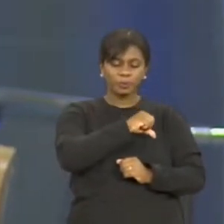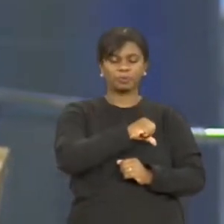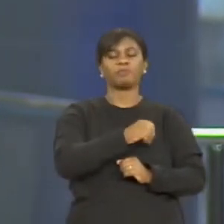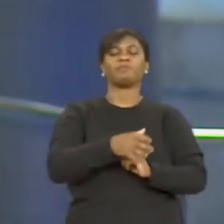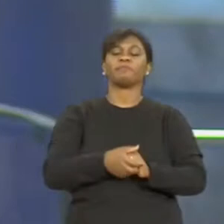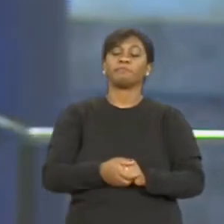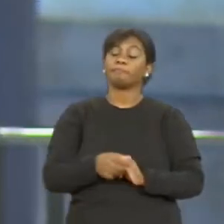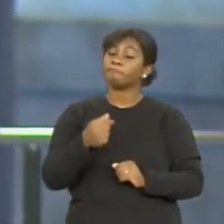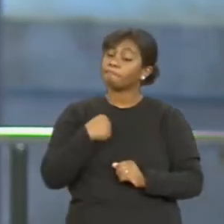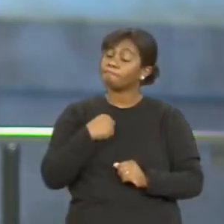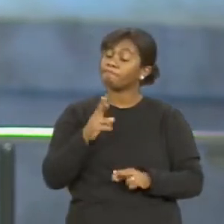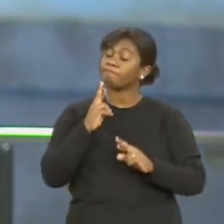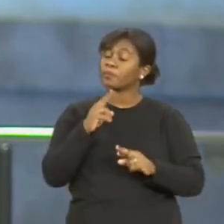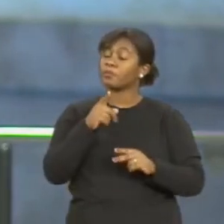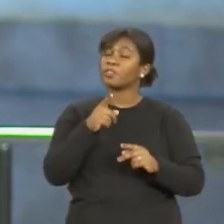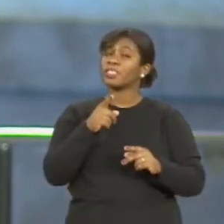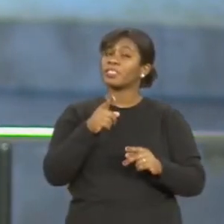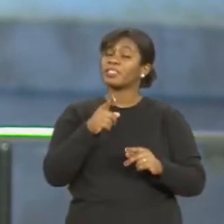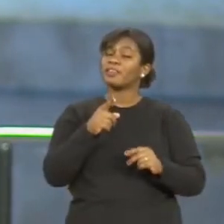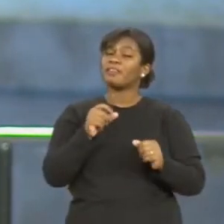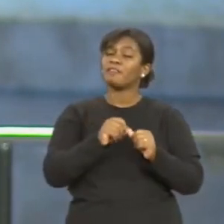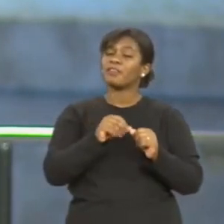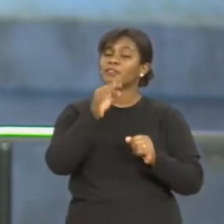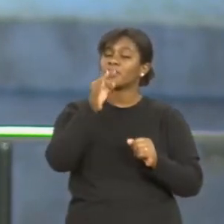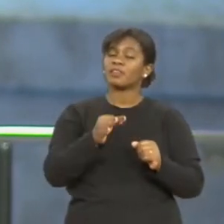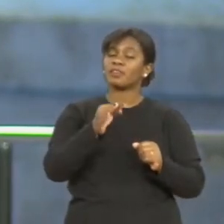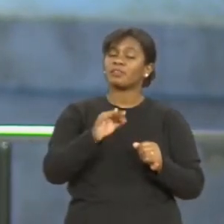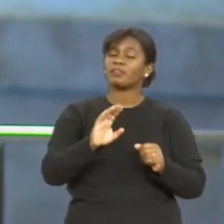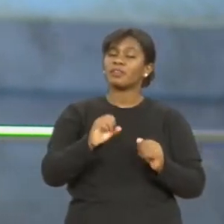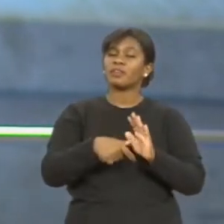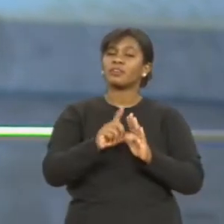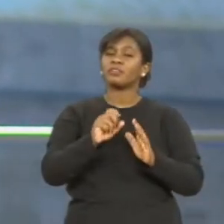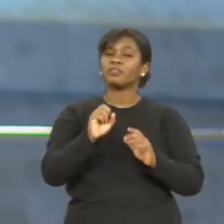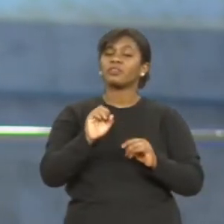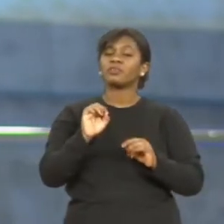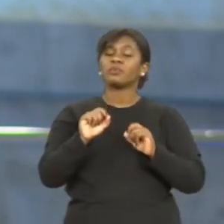Espero que você se conserte antes que Jesus volte e você perca